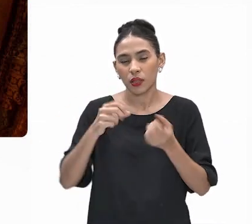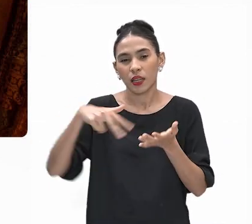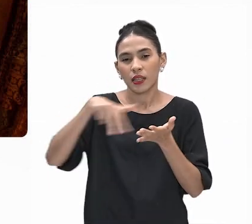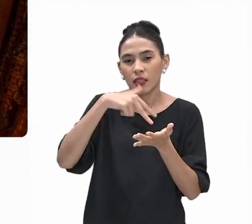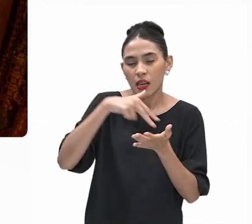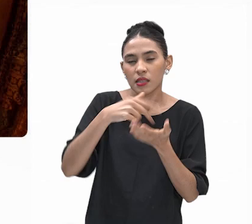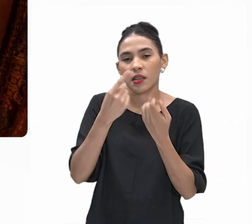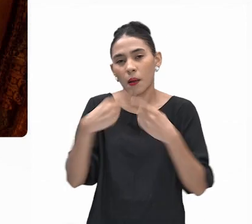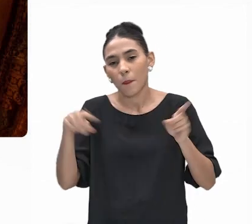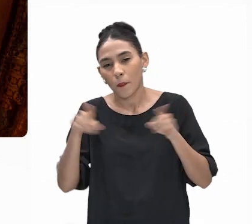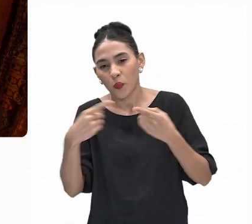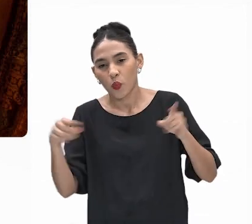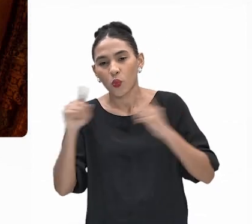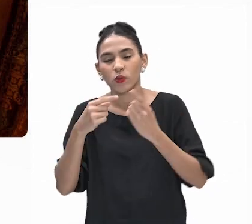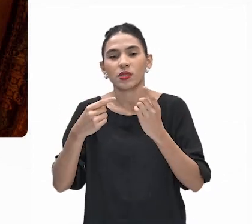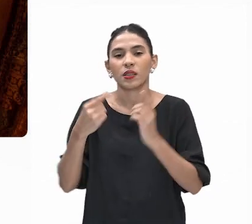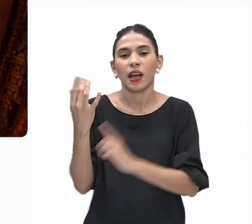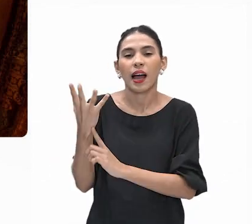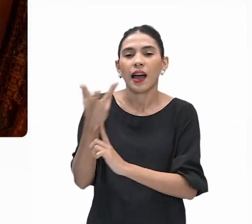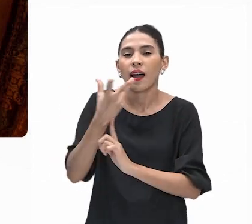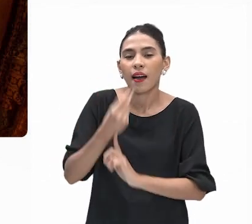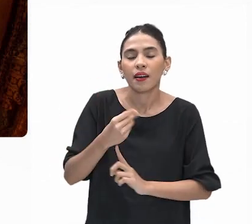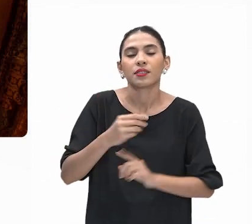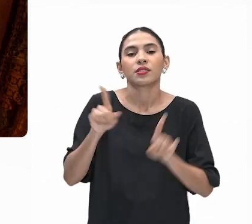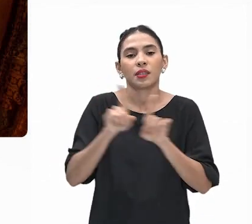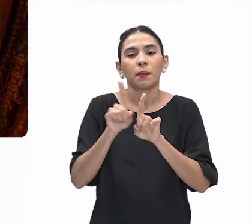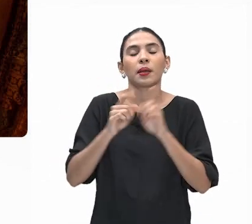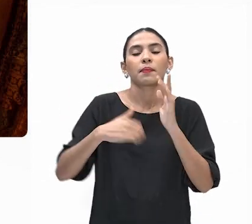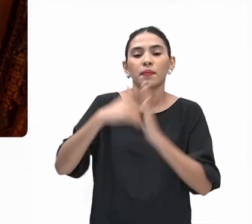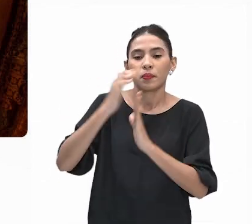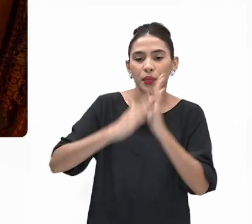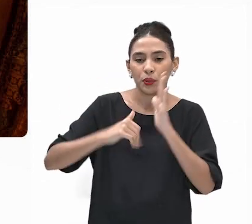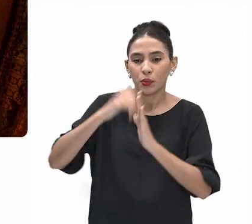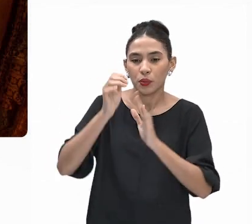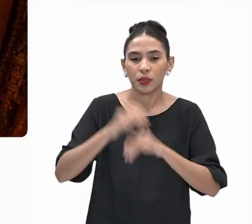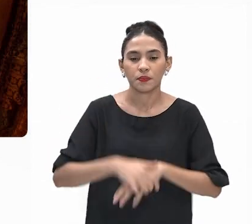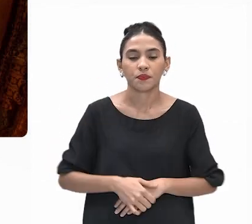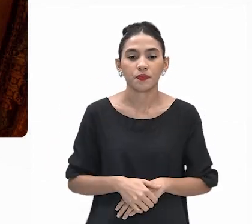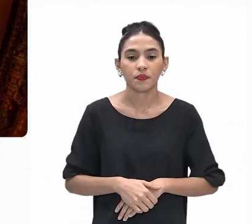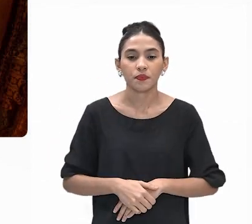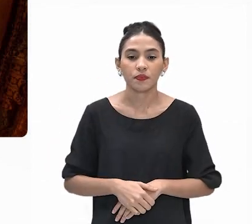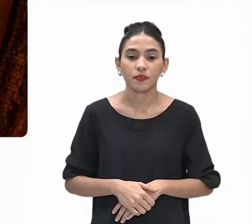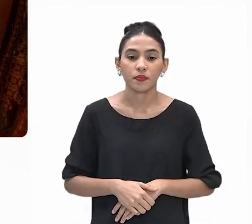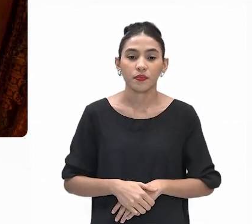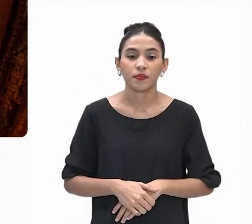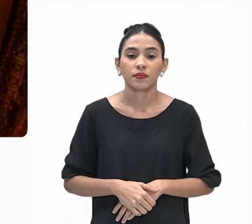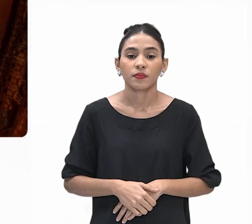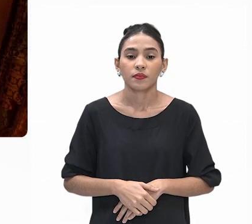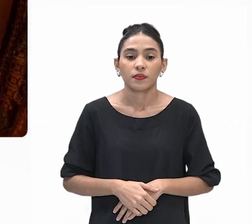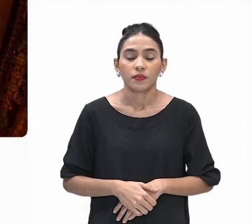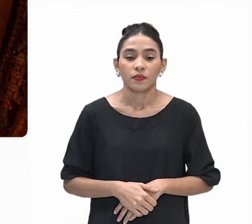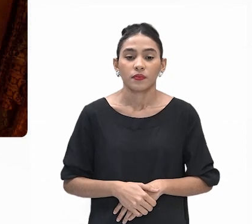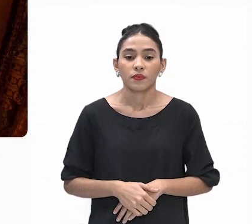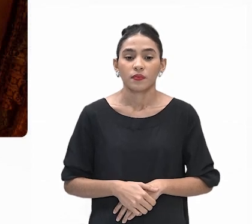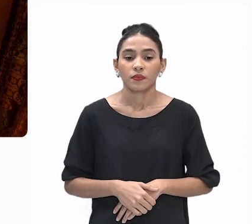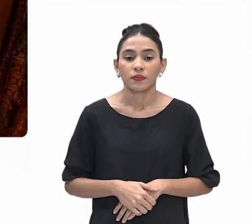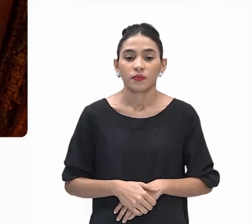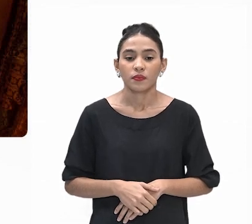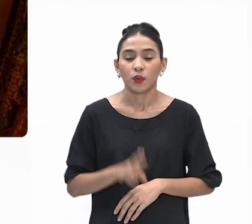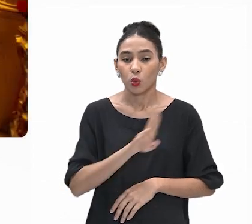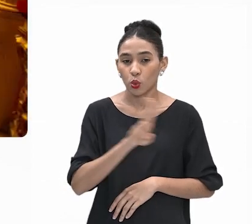artes cênicas, também é uma pintura. E aqui nós temos o que dentro do teatro? São chamadas